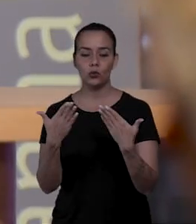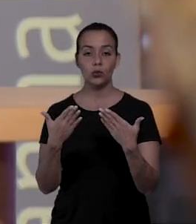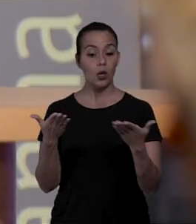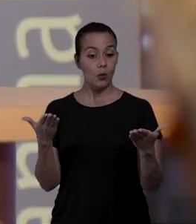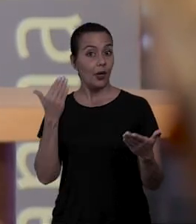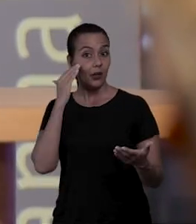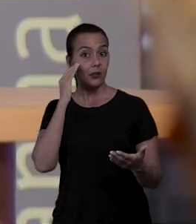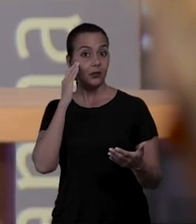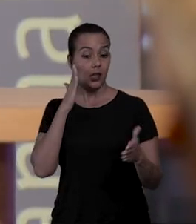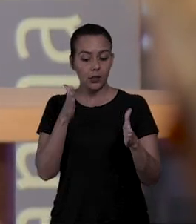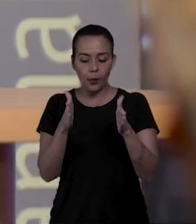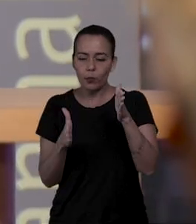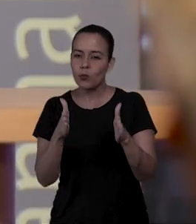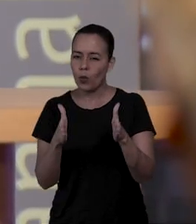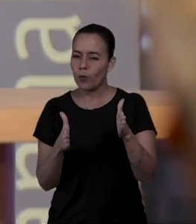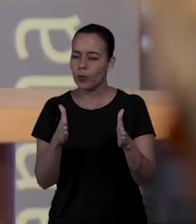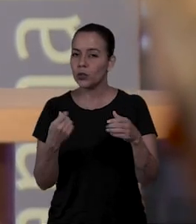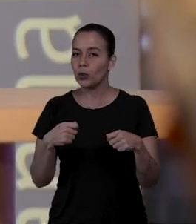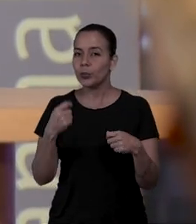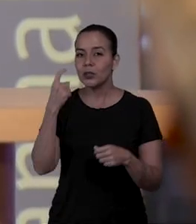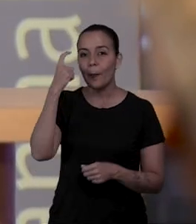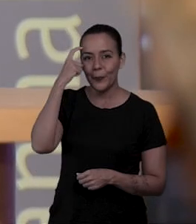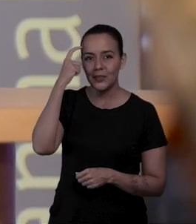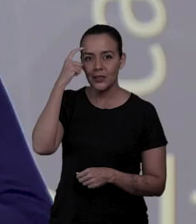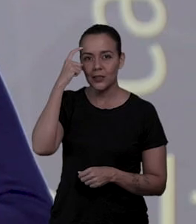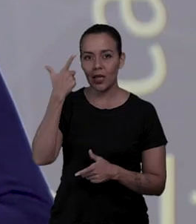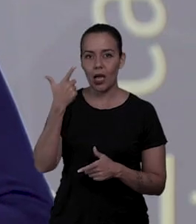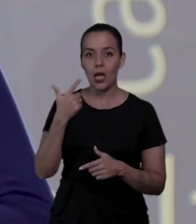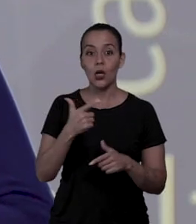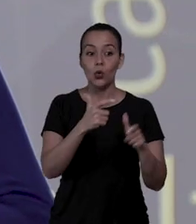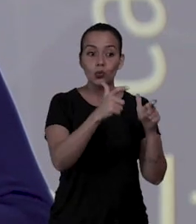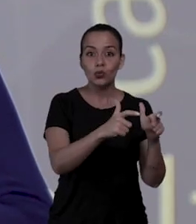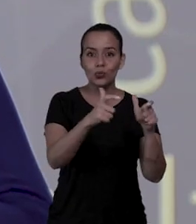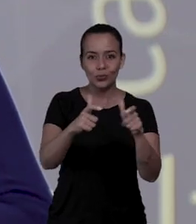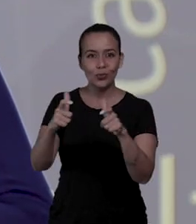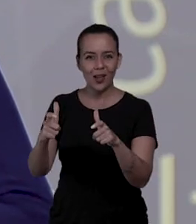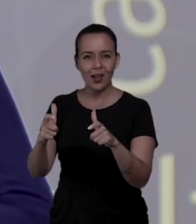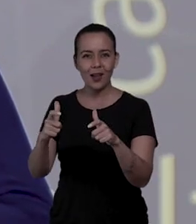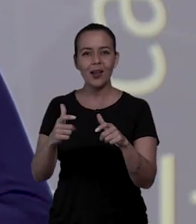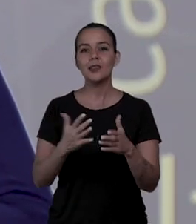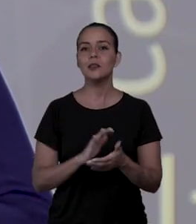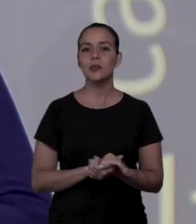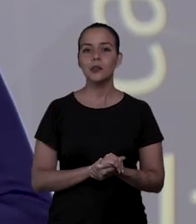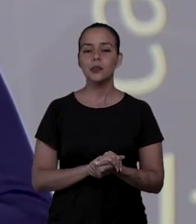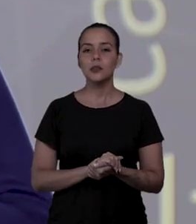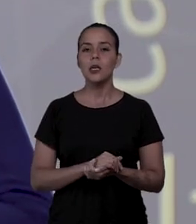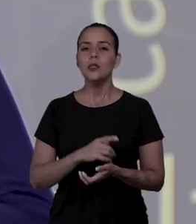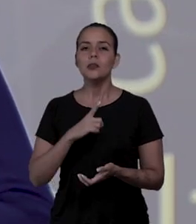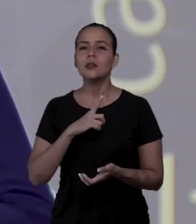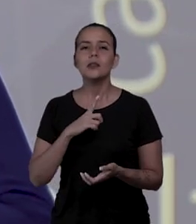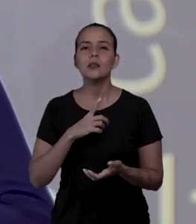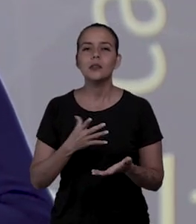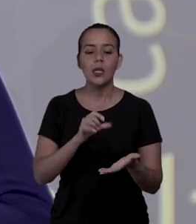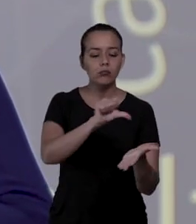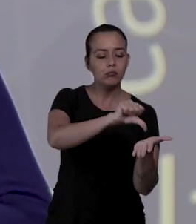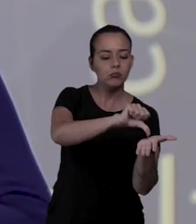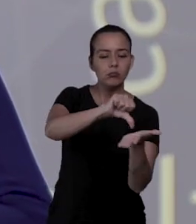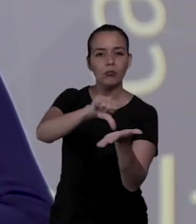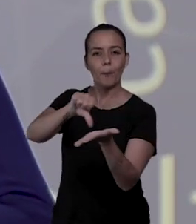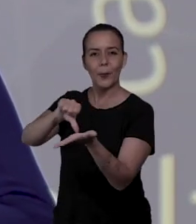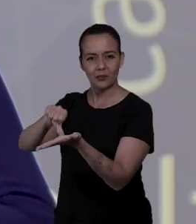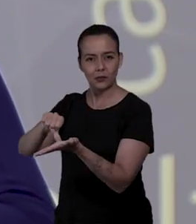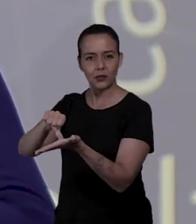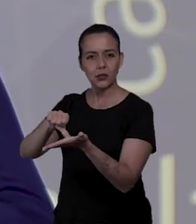Hoje, Sentada à mesa, que está num livro que chama Novos Diálogos. Para a gente entender Camila esse Junqueira, momento, a psicanalista. gente precisa pensar